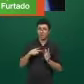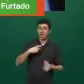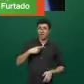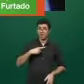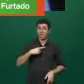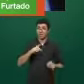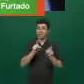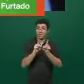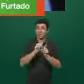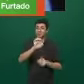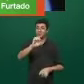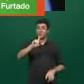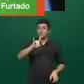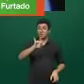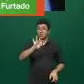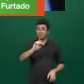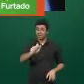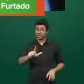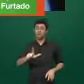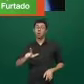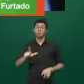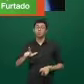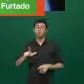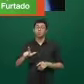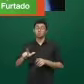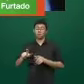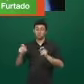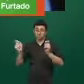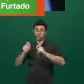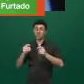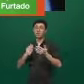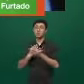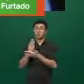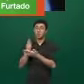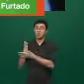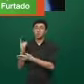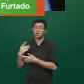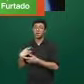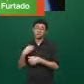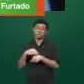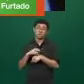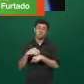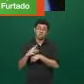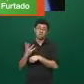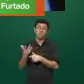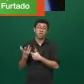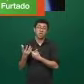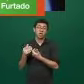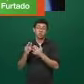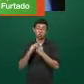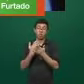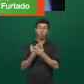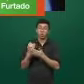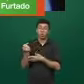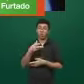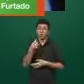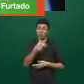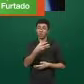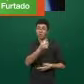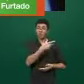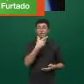que o governo federal no ano passado abriu o edital, tivemos mais algumas escolas, né, quem sabe sonhar aí para que nos próximos anos